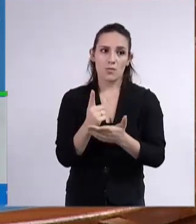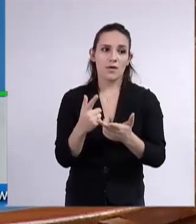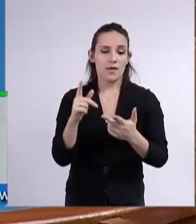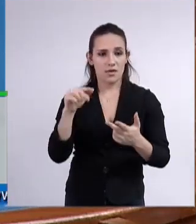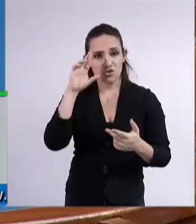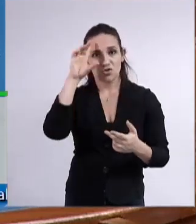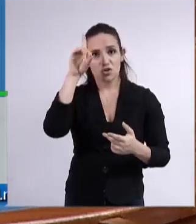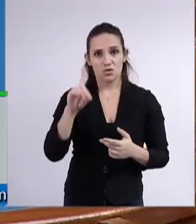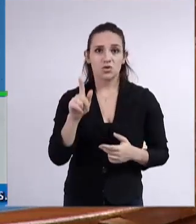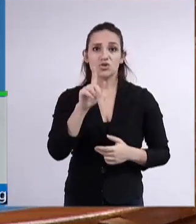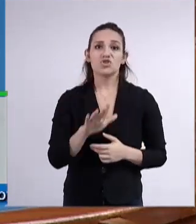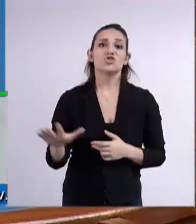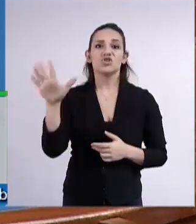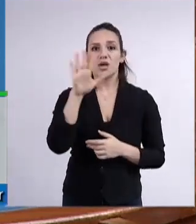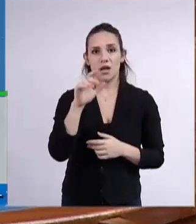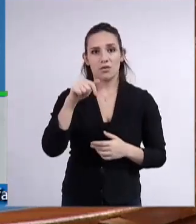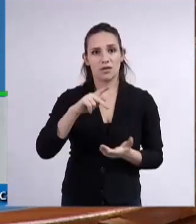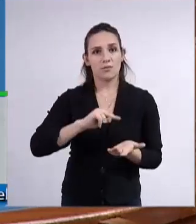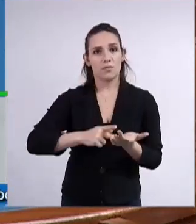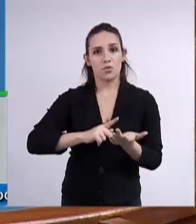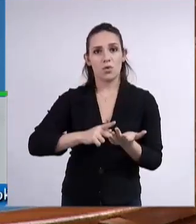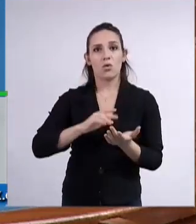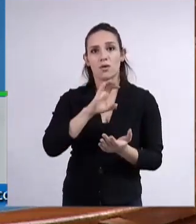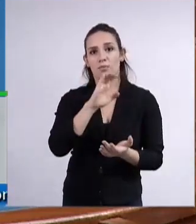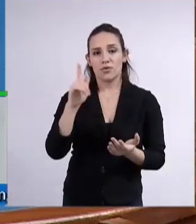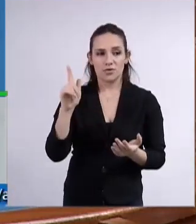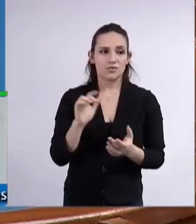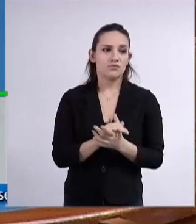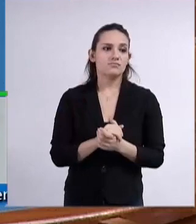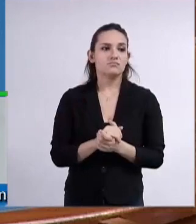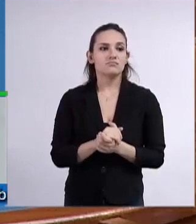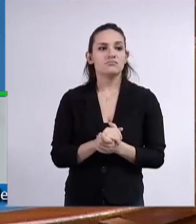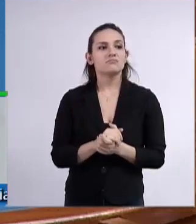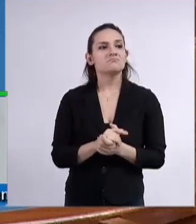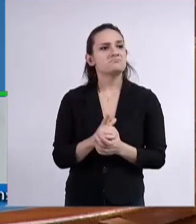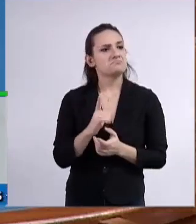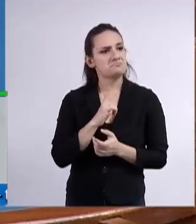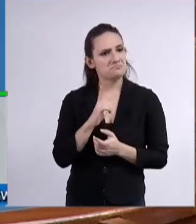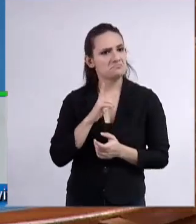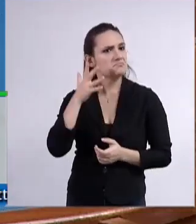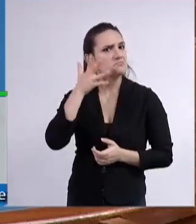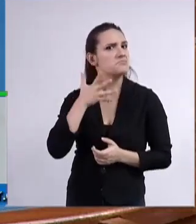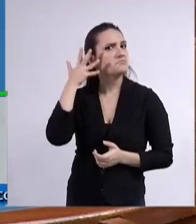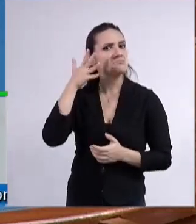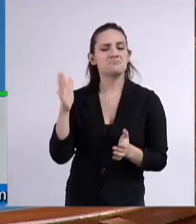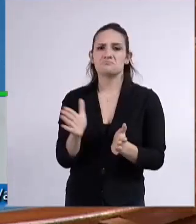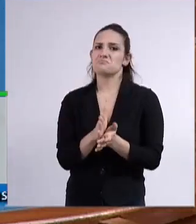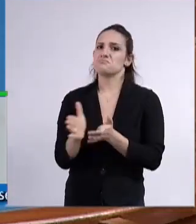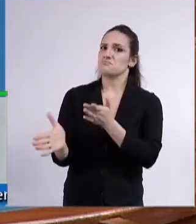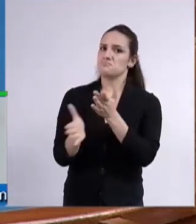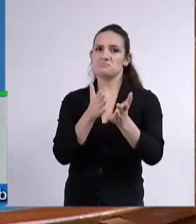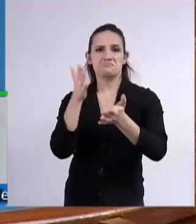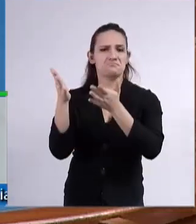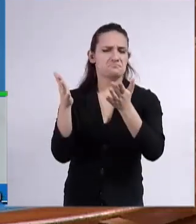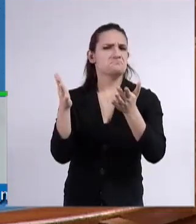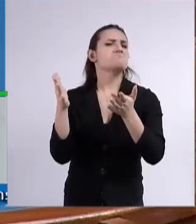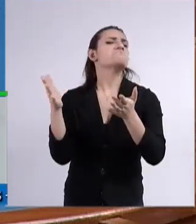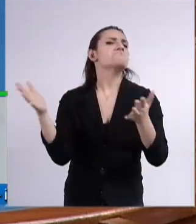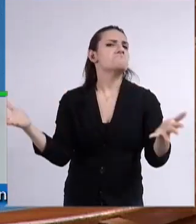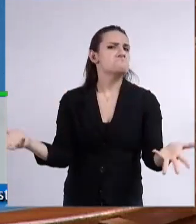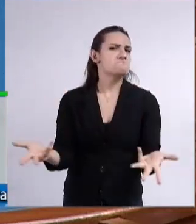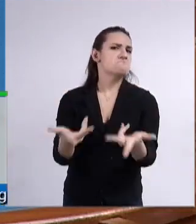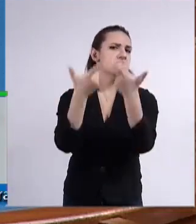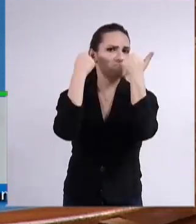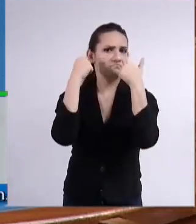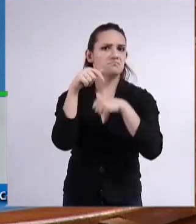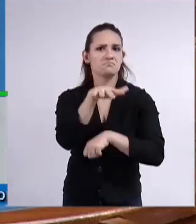PROCON de Campo Grande, que nos brindou com uma excelente palestra e o seu conhecimento na